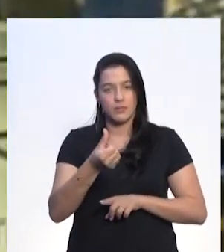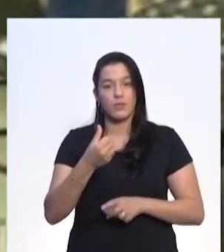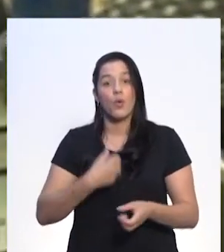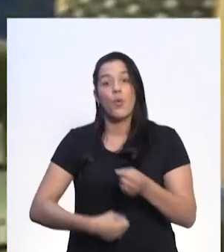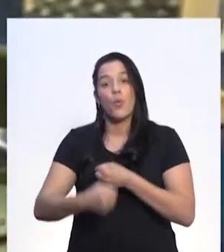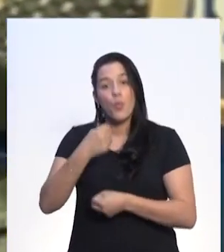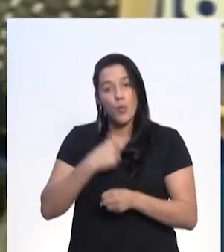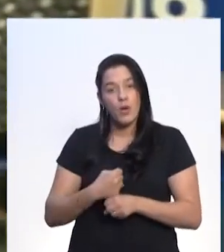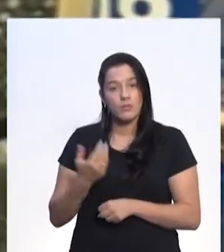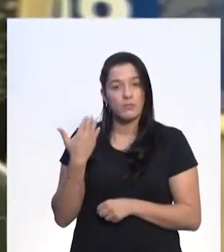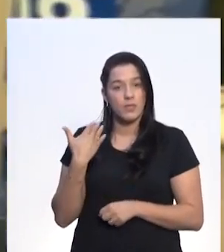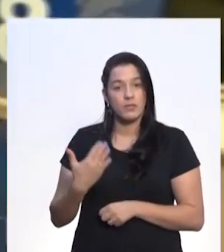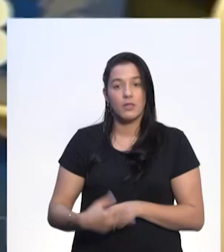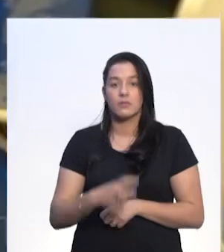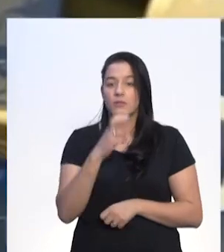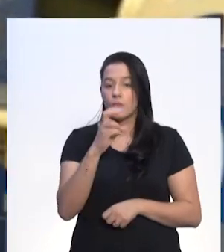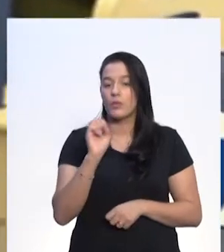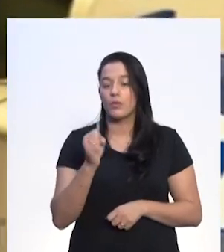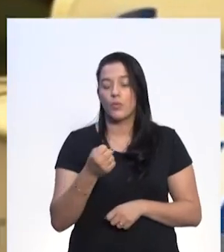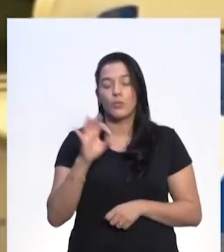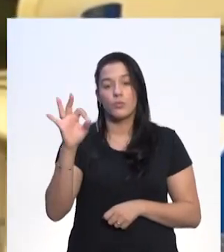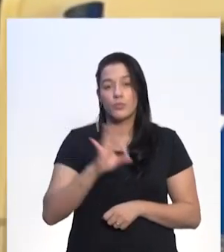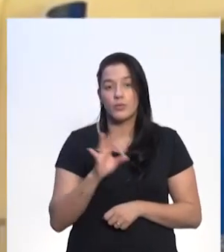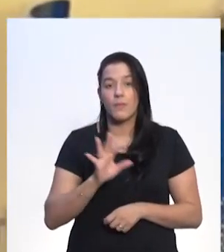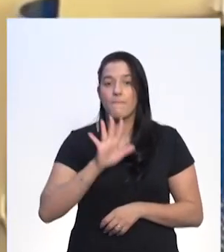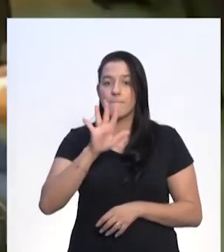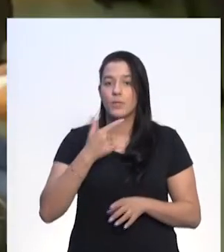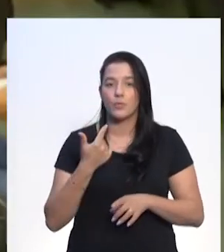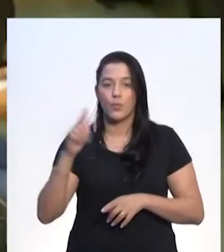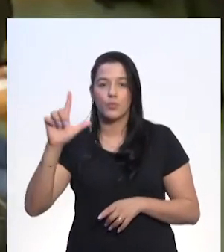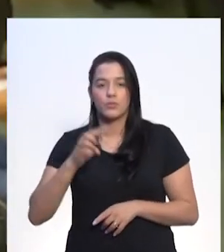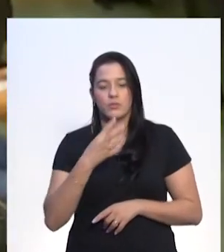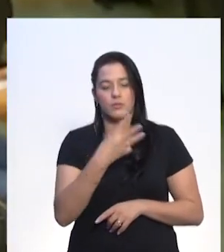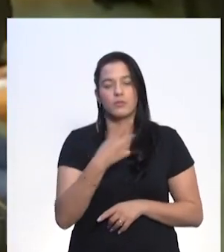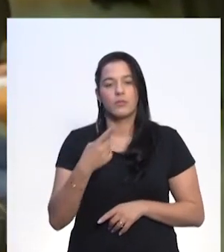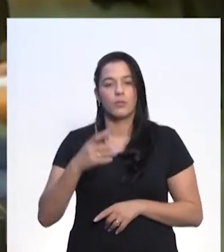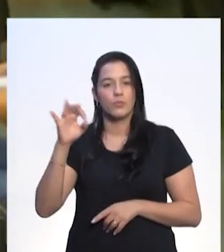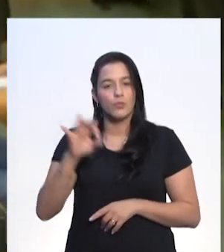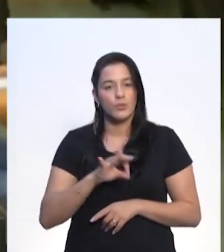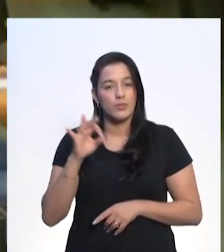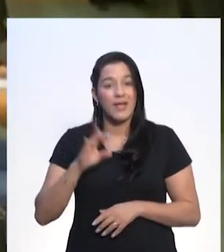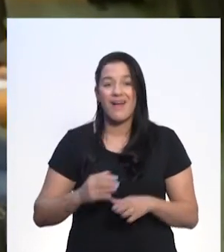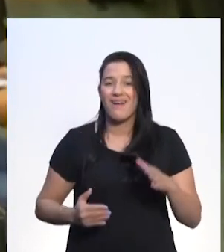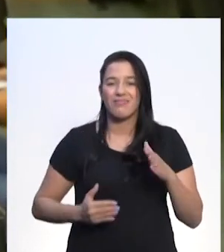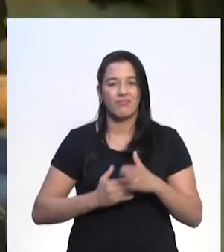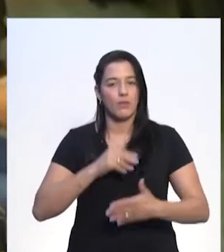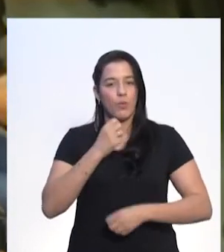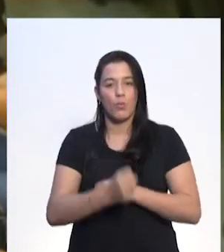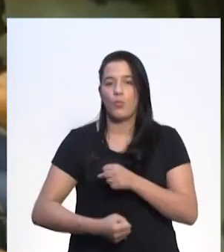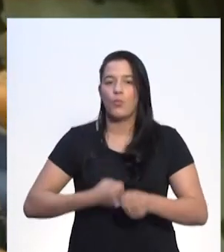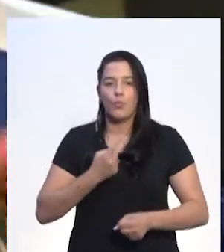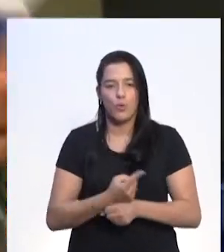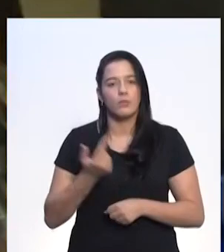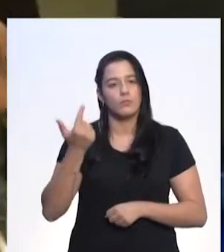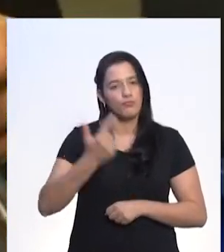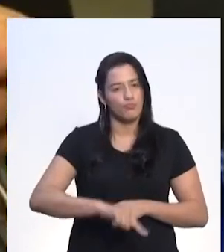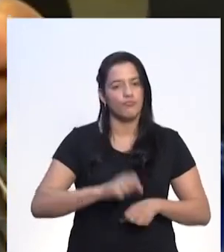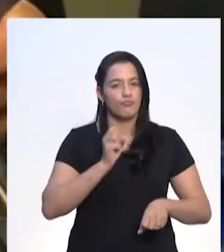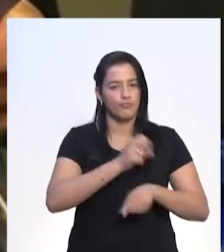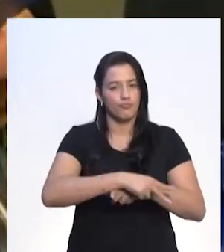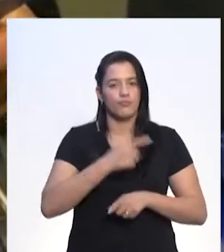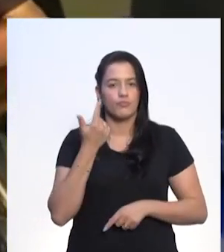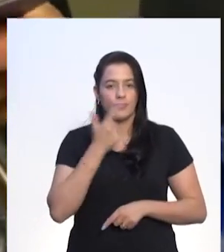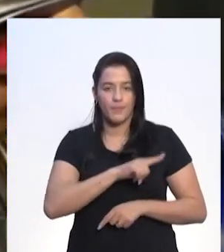para 58%, mas outros 31% passaram a levar até 1 ano para a recolocação. Deixaste